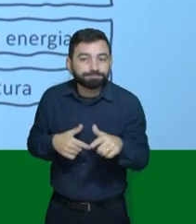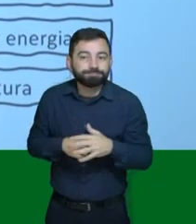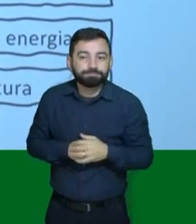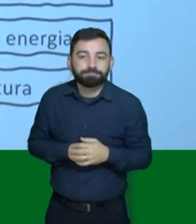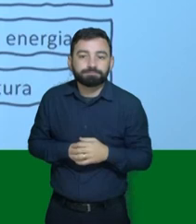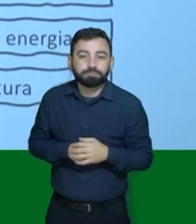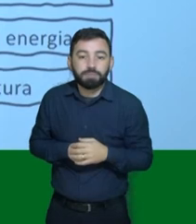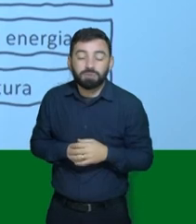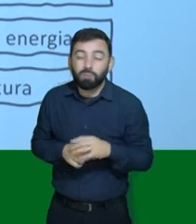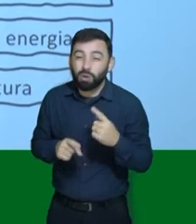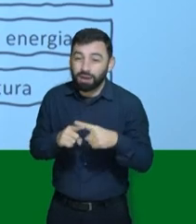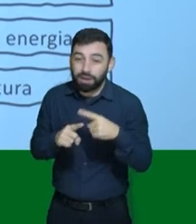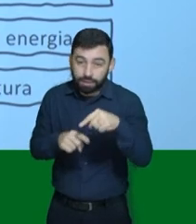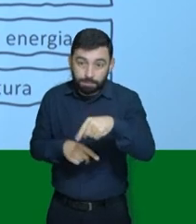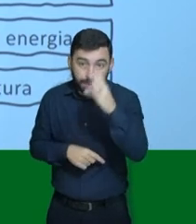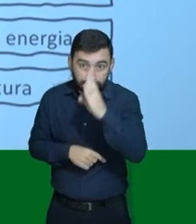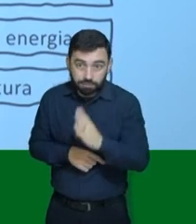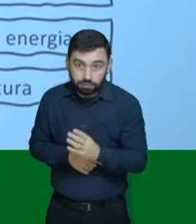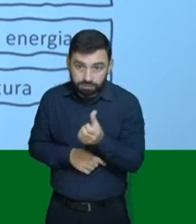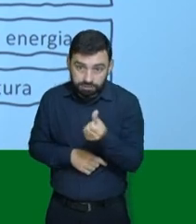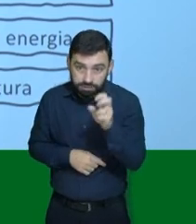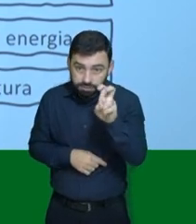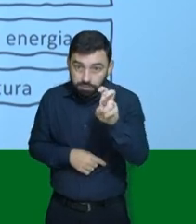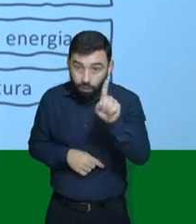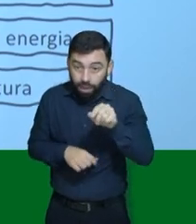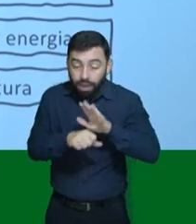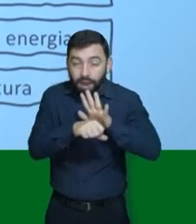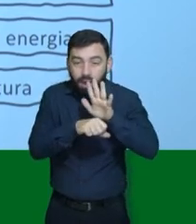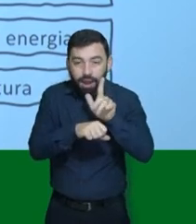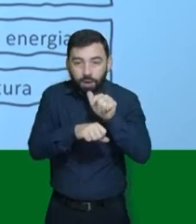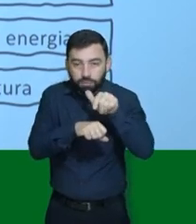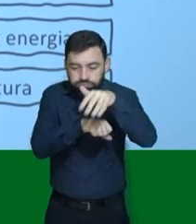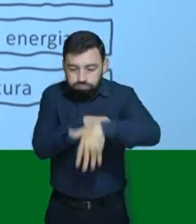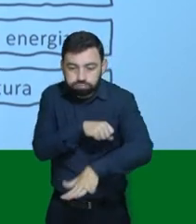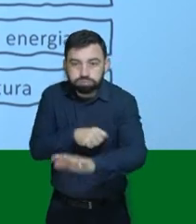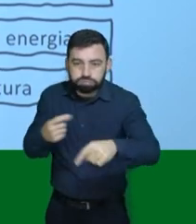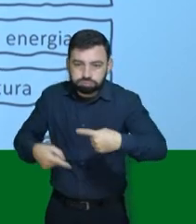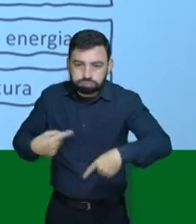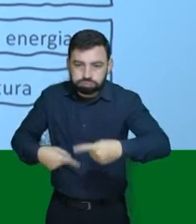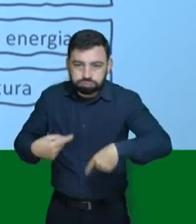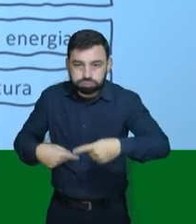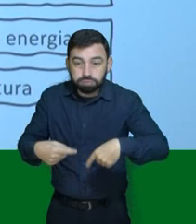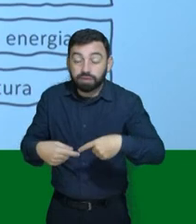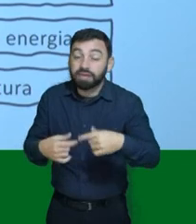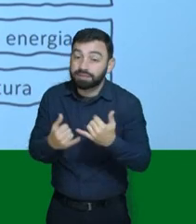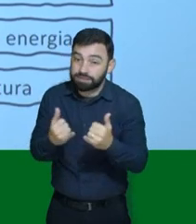nossa, 65% da nossa energia é hidrelétrica, e a gente está tendo